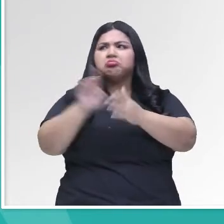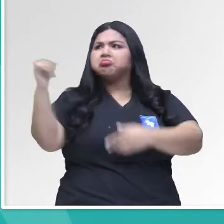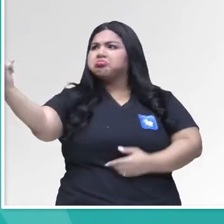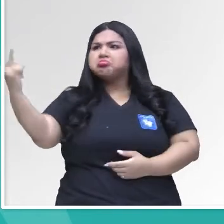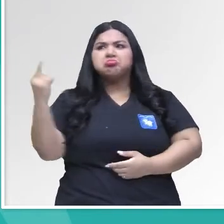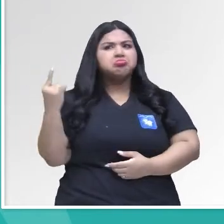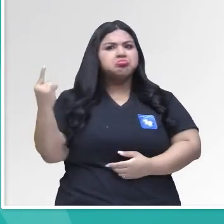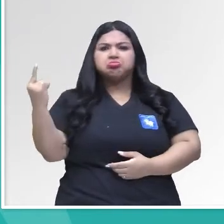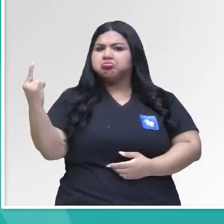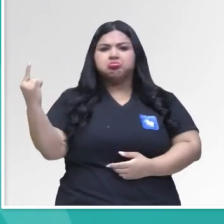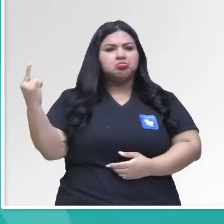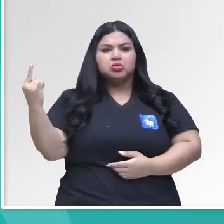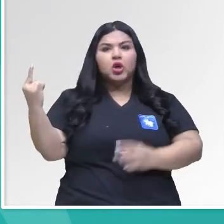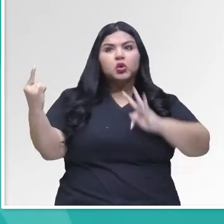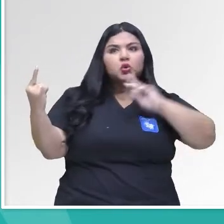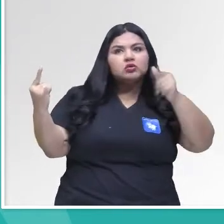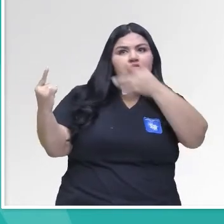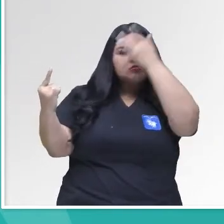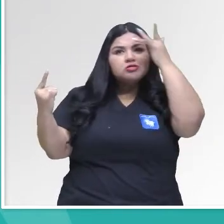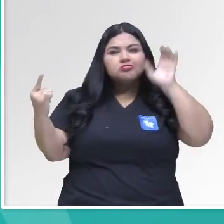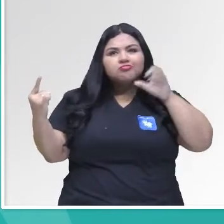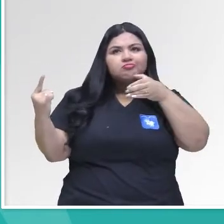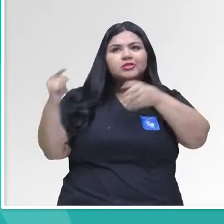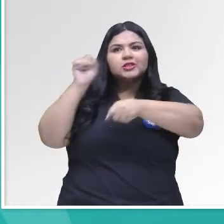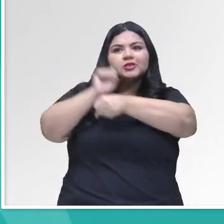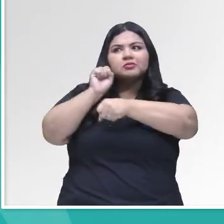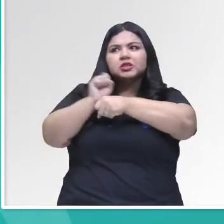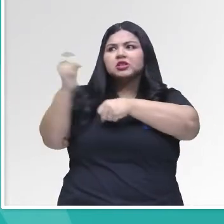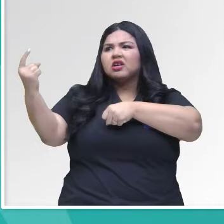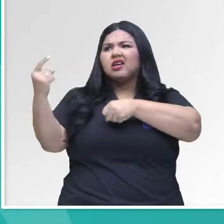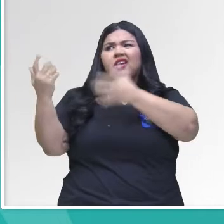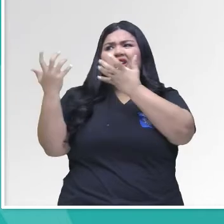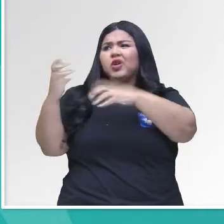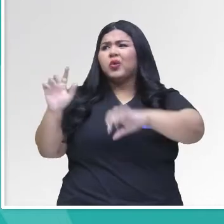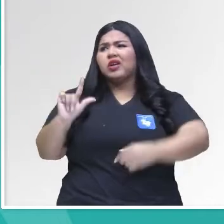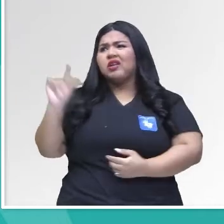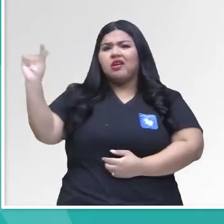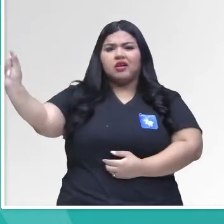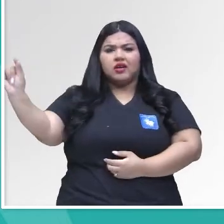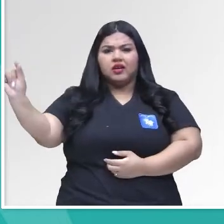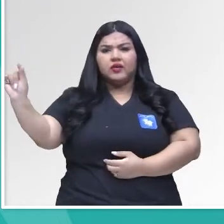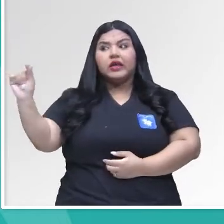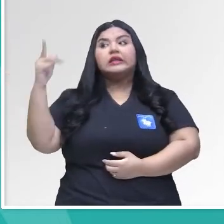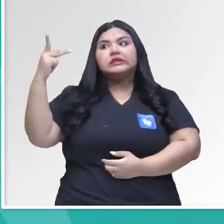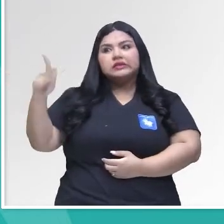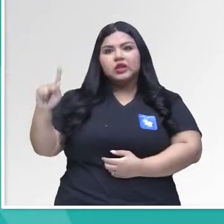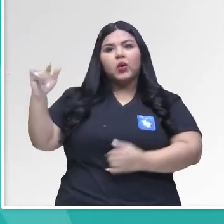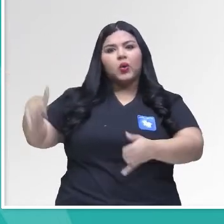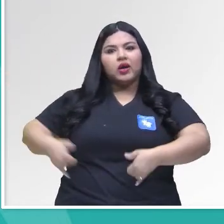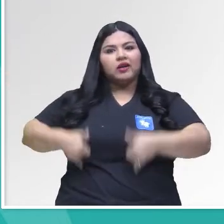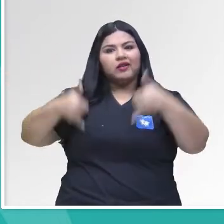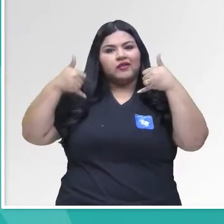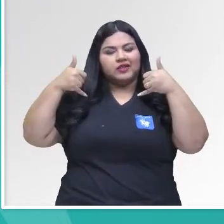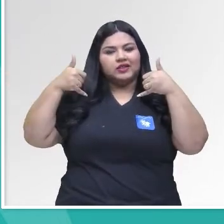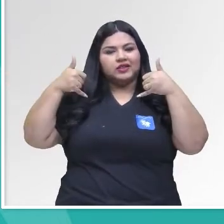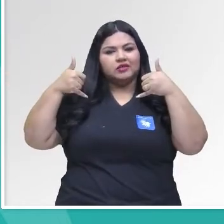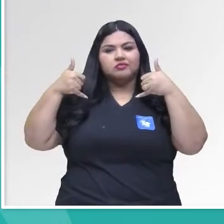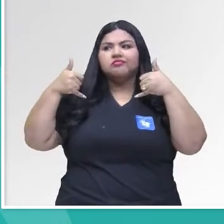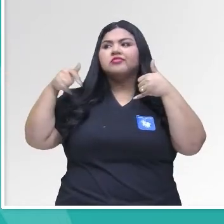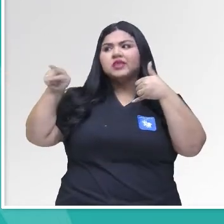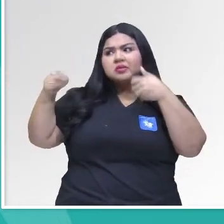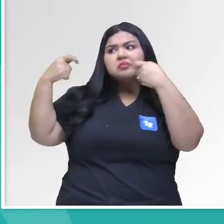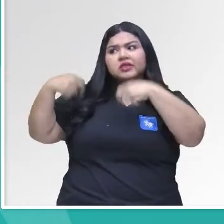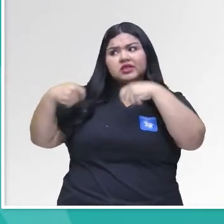aparecia. Todos o esperavam. Ele não queria ir. Era seu aniversário. Deveria